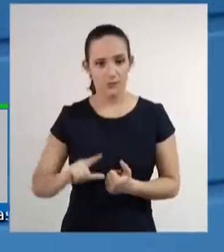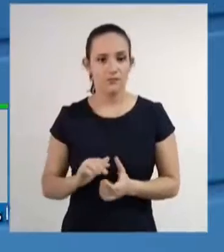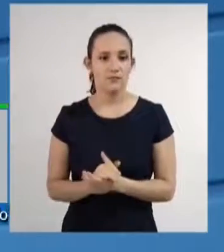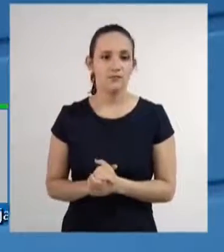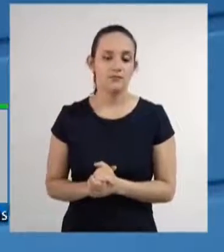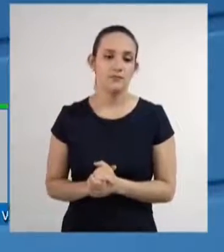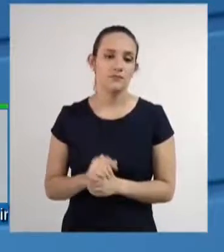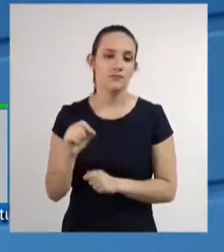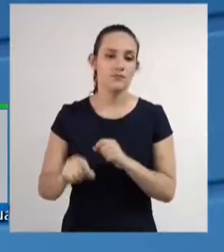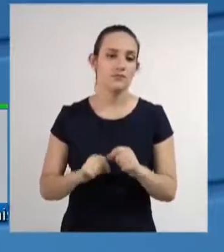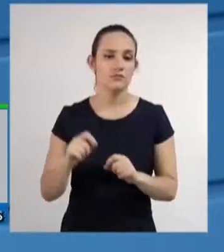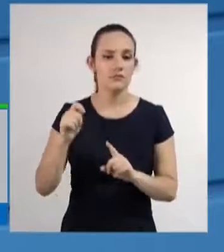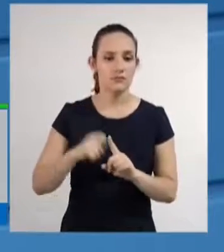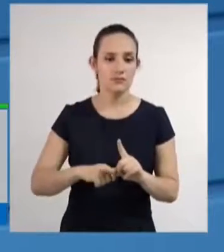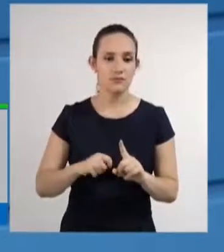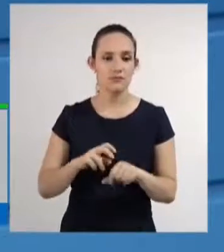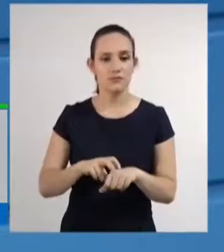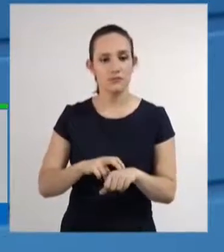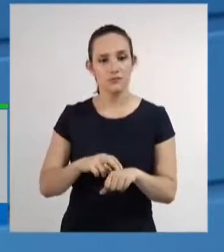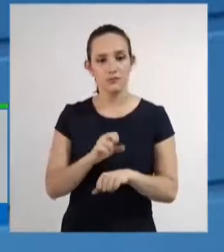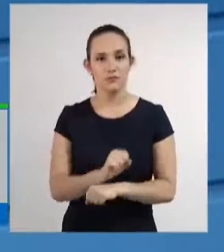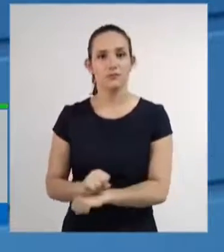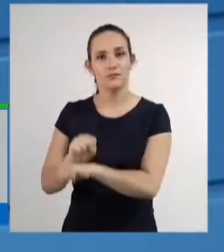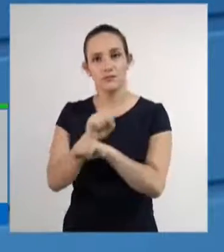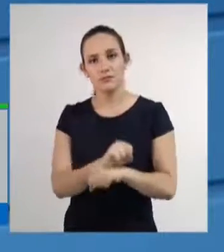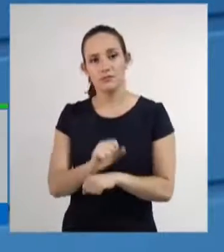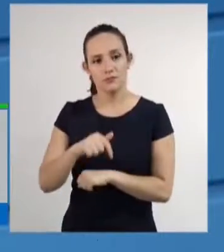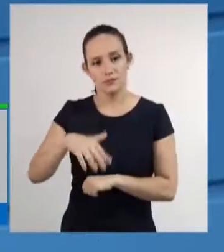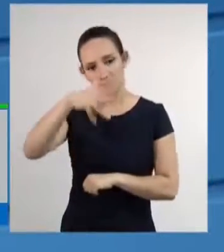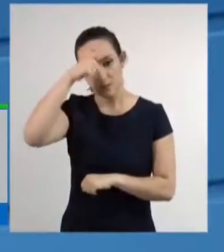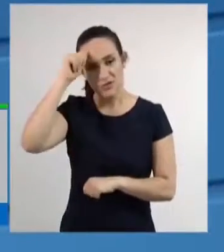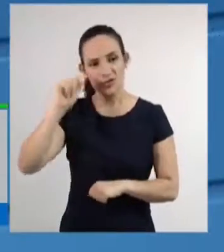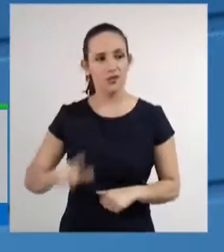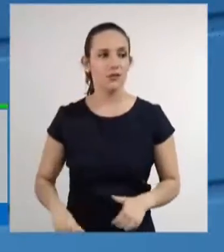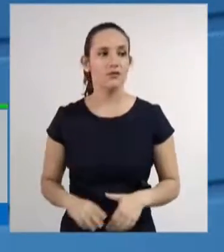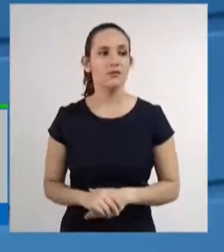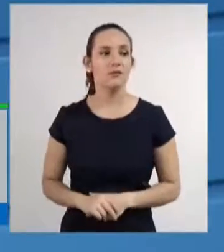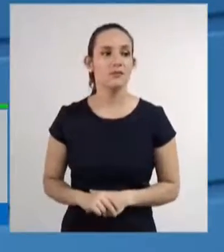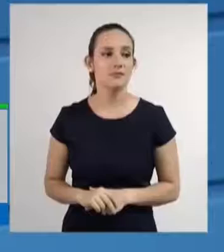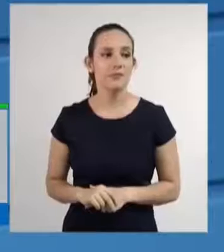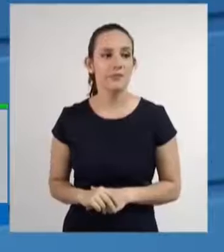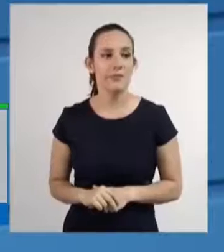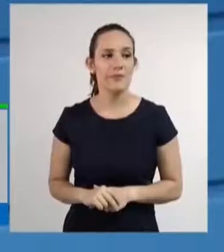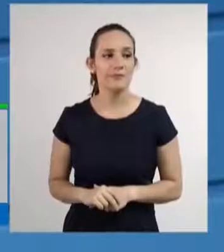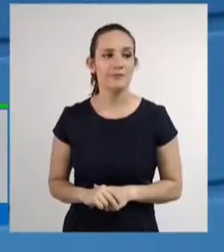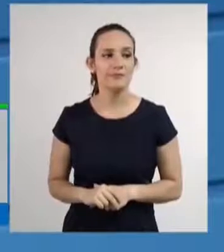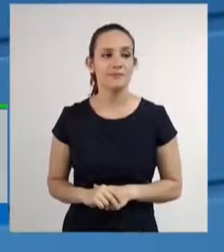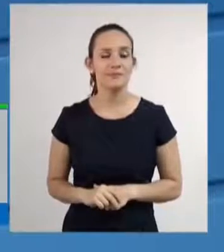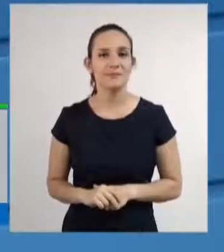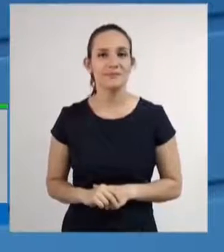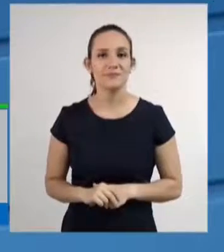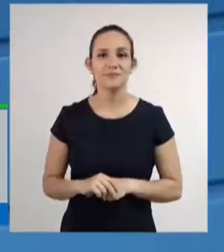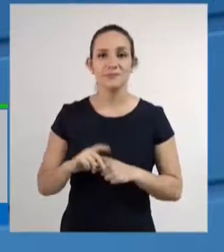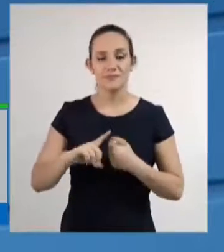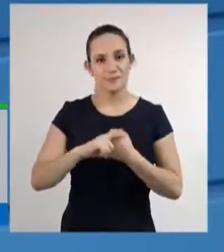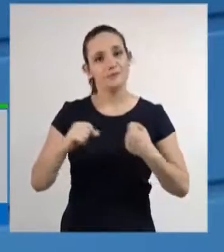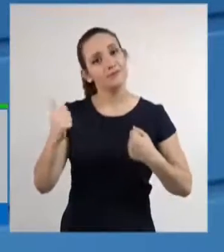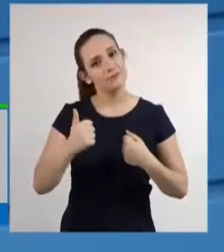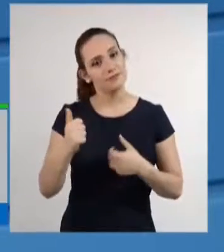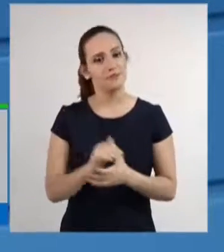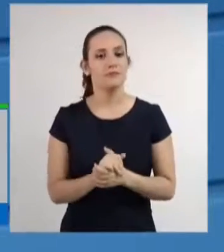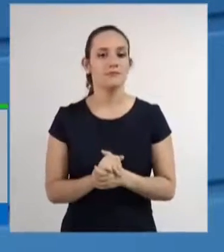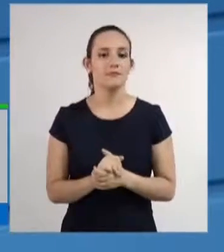Institui o Junho Verde da Esperança, da consciência jovem no Mato Grosso do Sul. Artigo 1º, fica